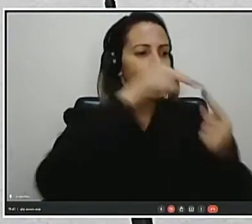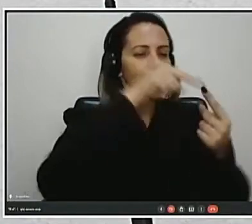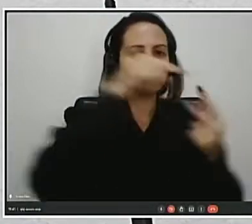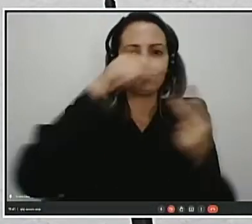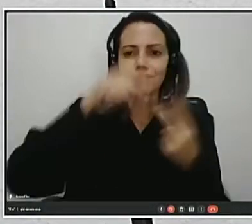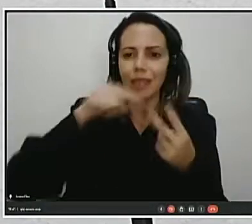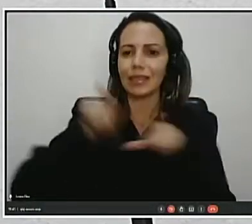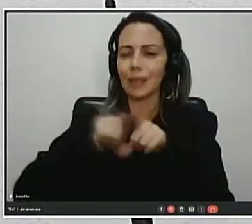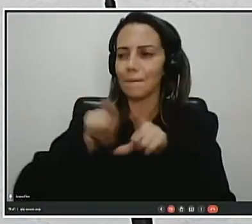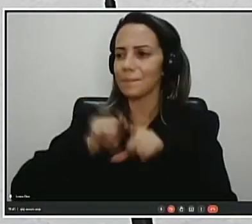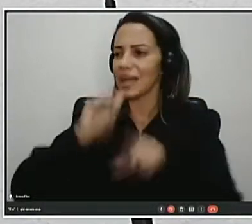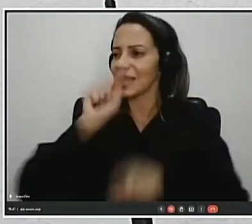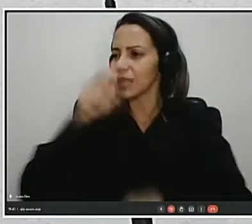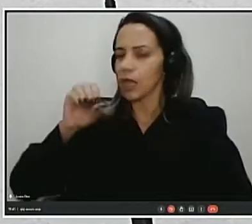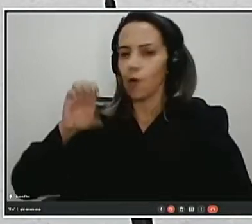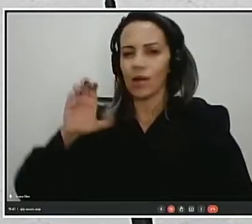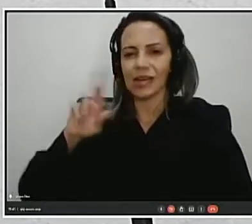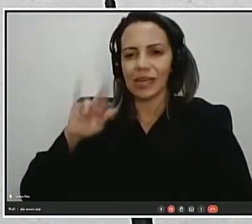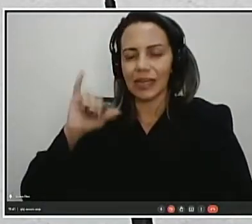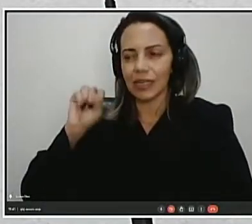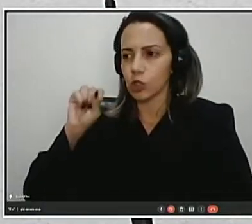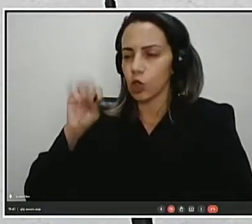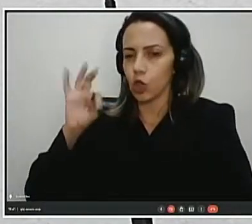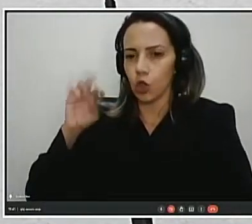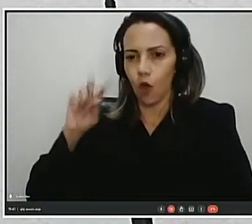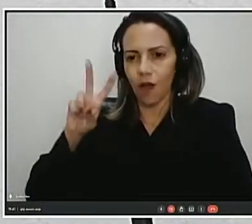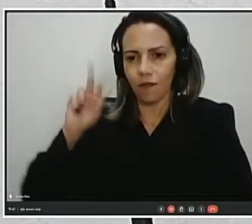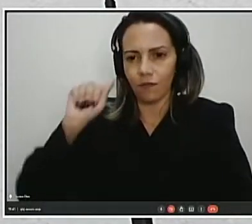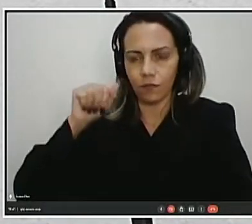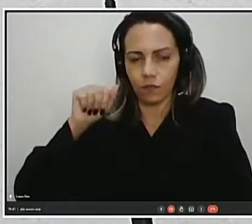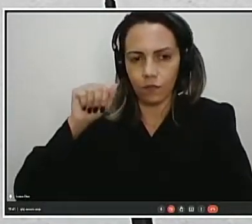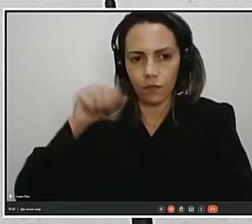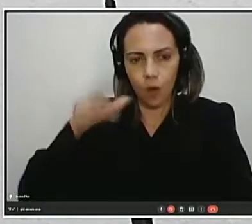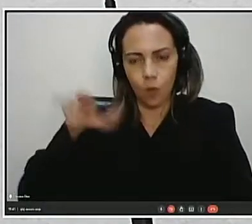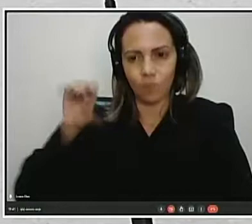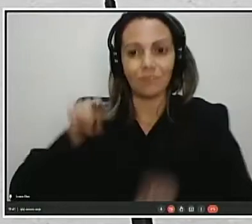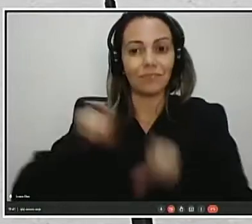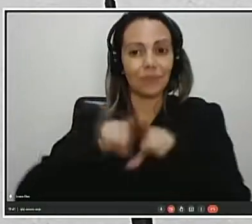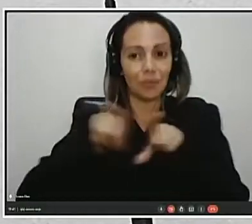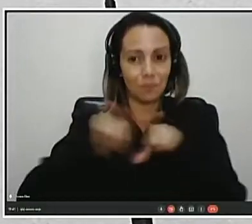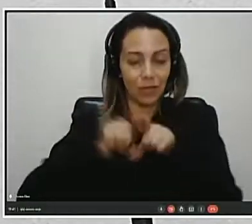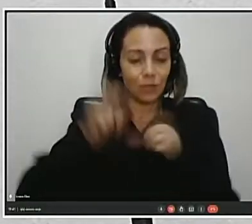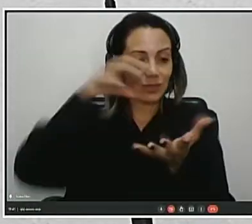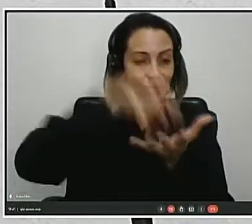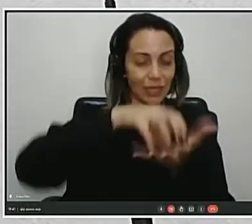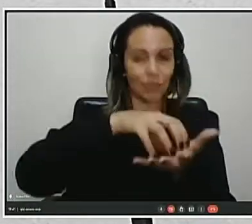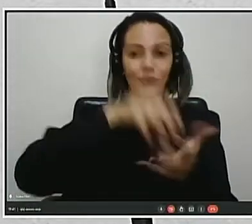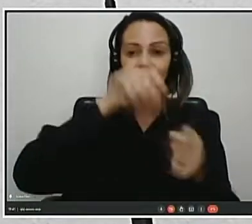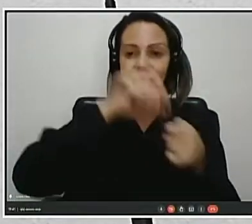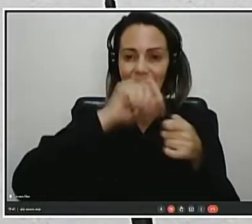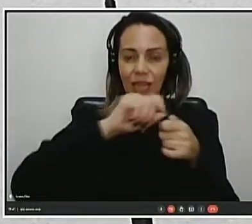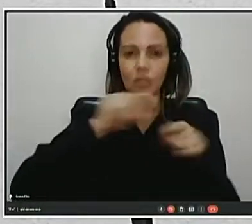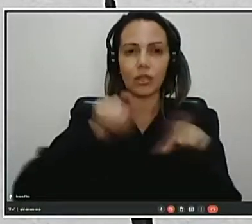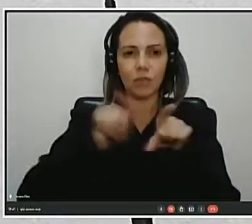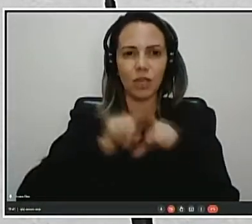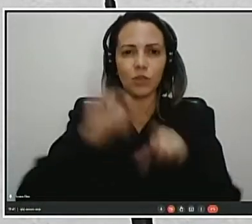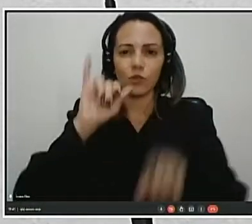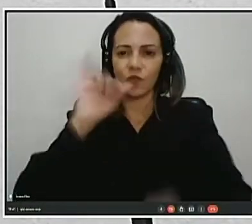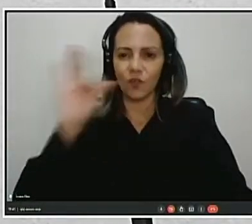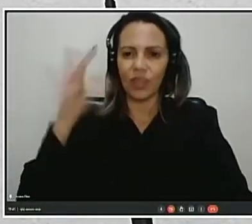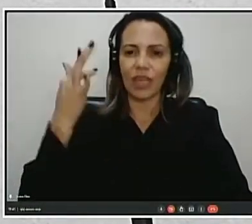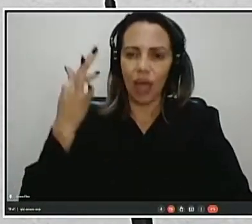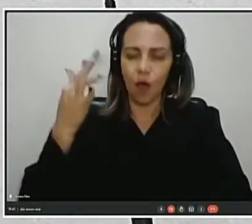Cristóvão, o posto Josmar Babi, no centro da cidade, o Instituto Federal, a Casa Familiar Rural,